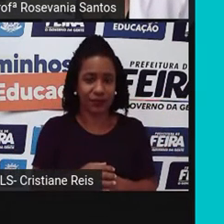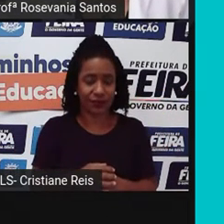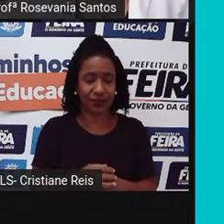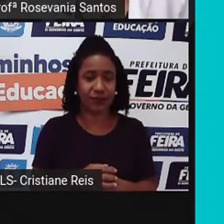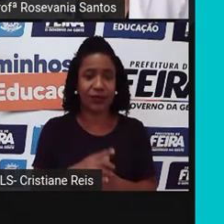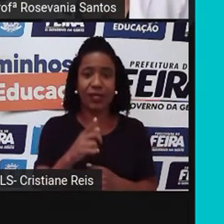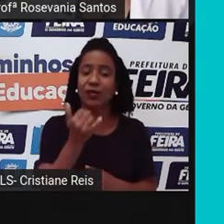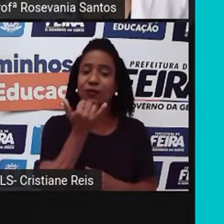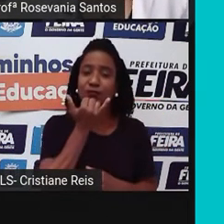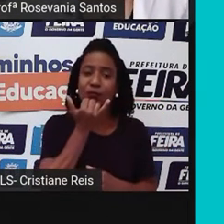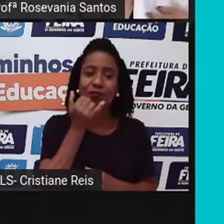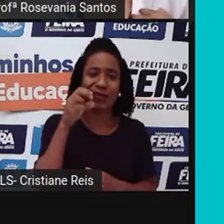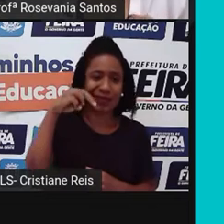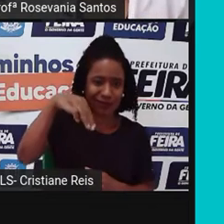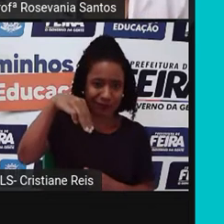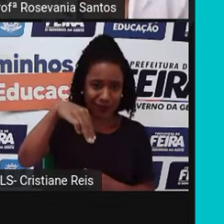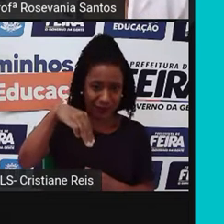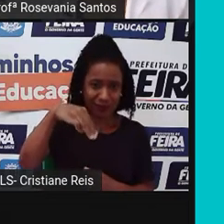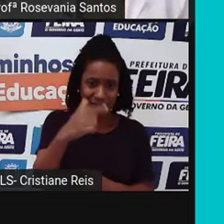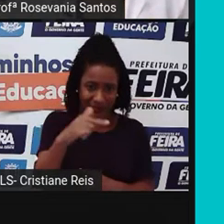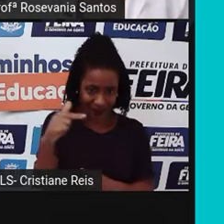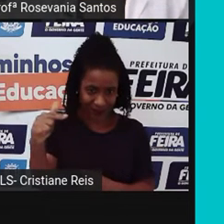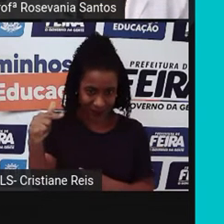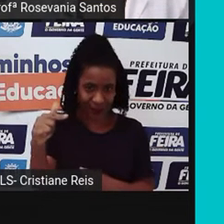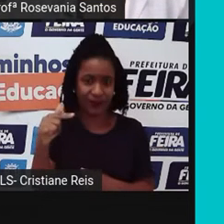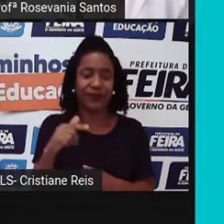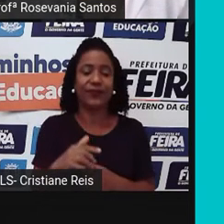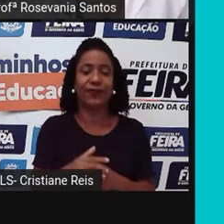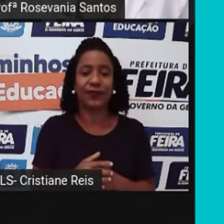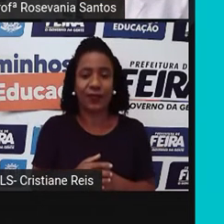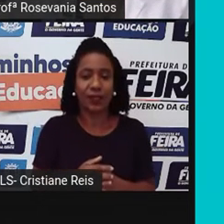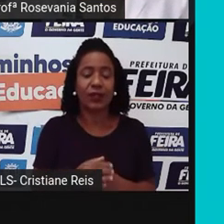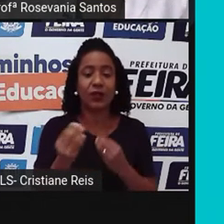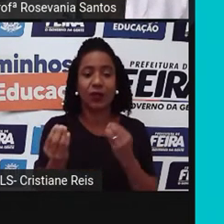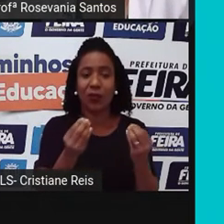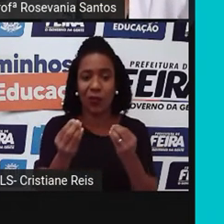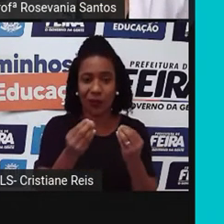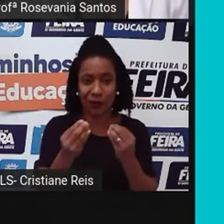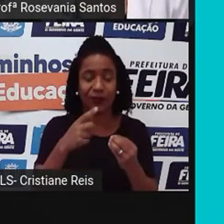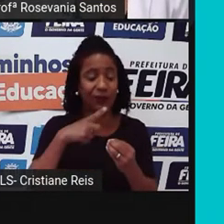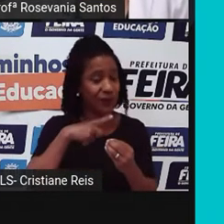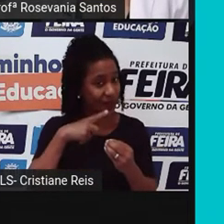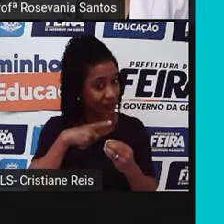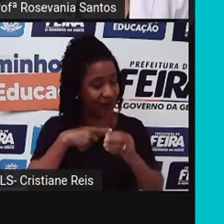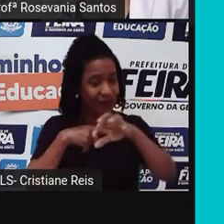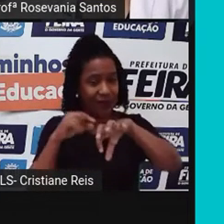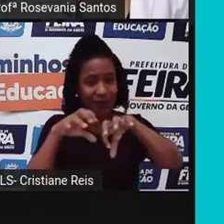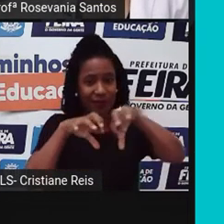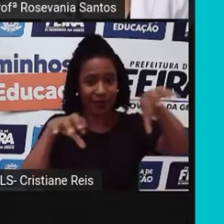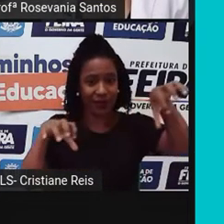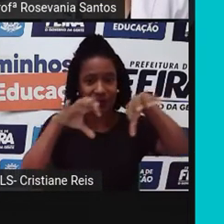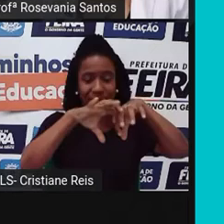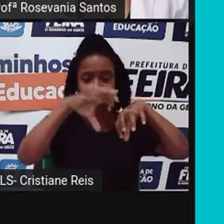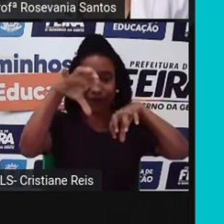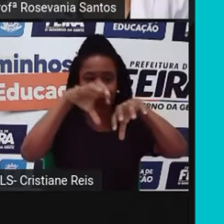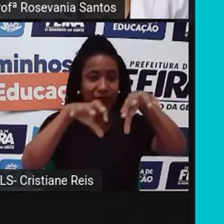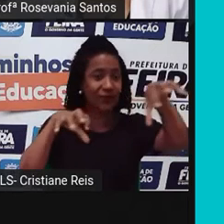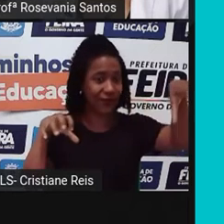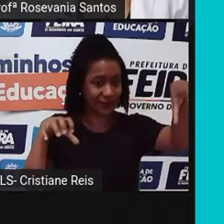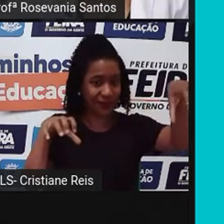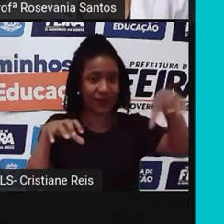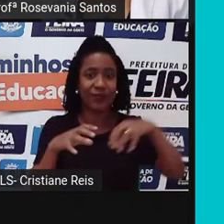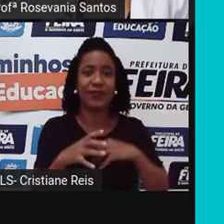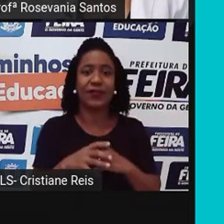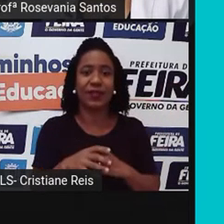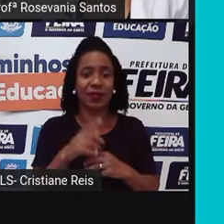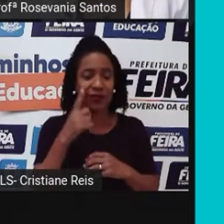a divisão continental. O que que é essa divisão continental? É a divisão por continentes. Então, o que que eu vou observar aqui? Continente,